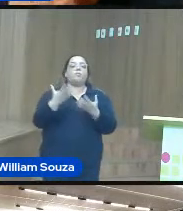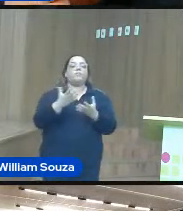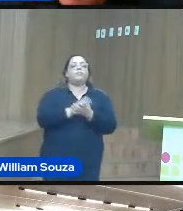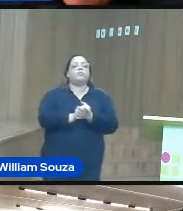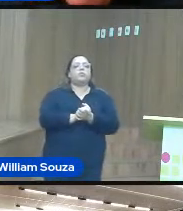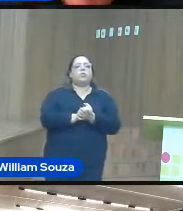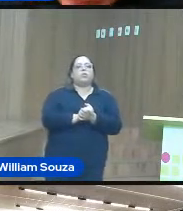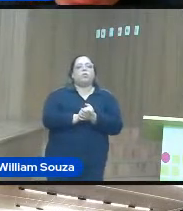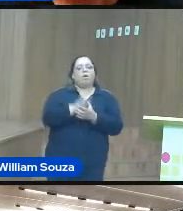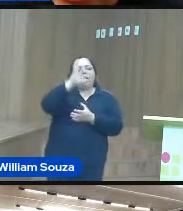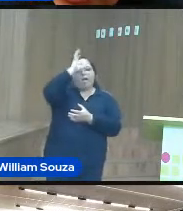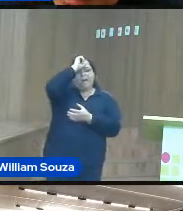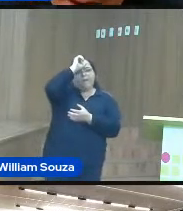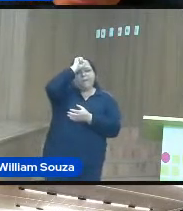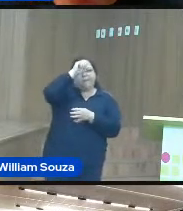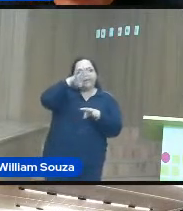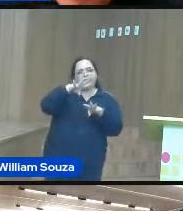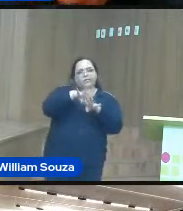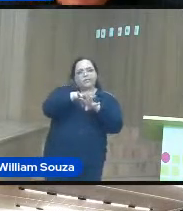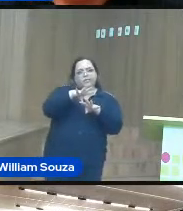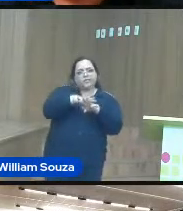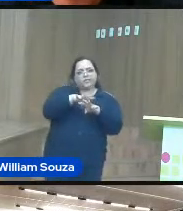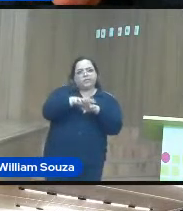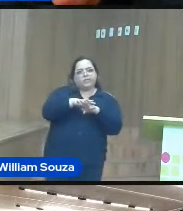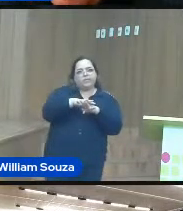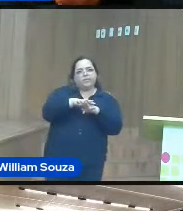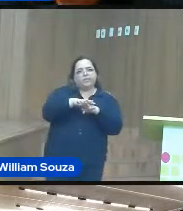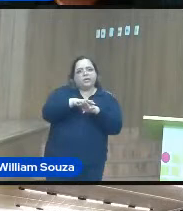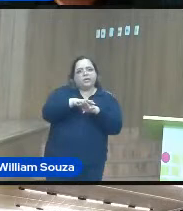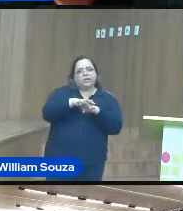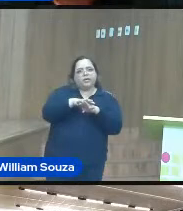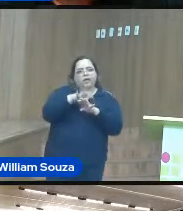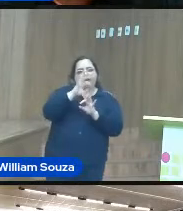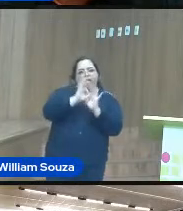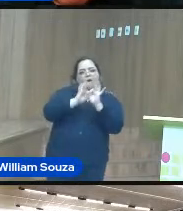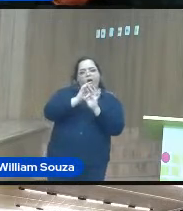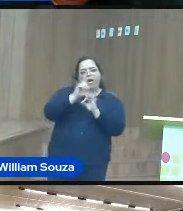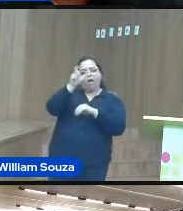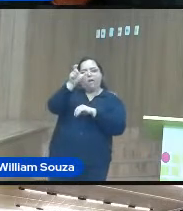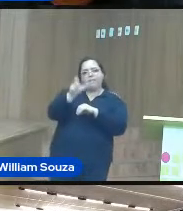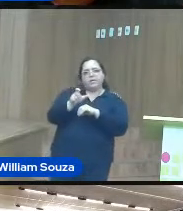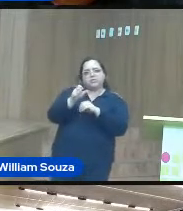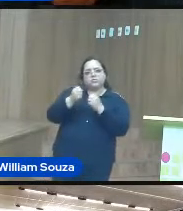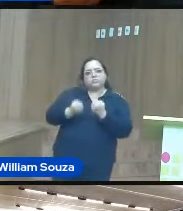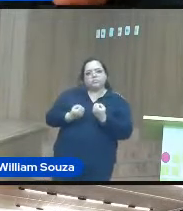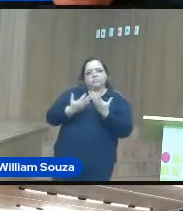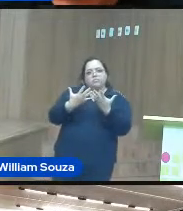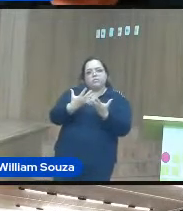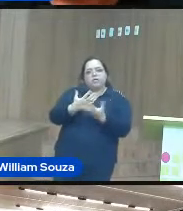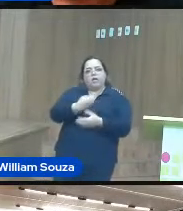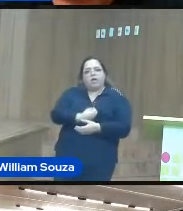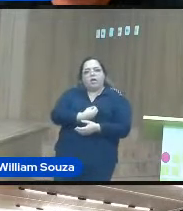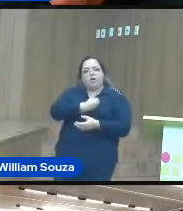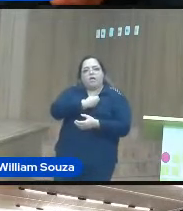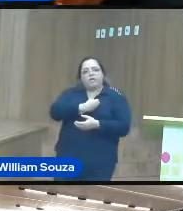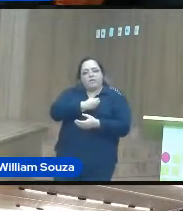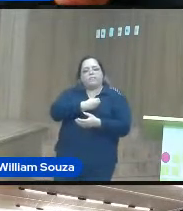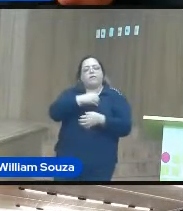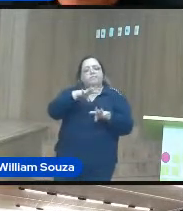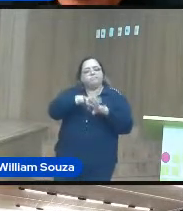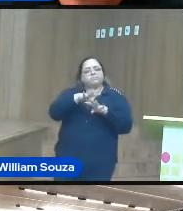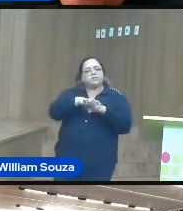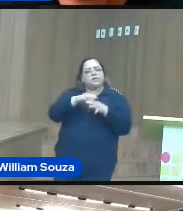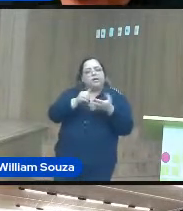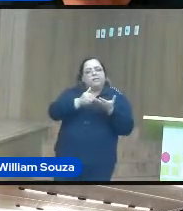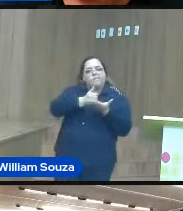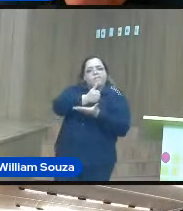matemáticos, eles armam o homem para a vida. A matemática é a base de todos os conhecimentos humanos. Ninguém